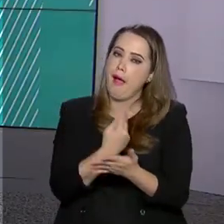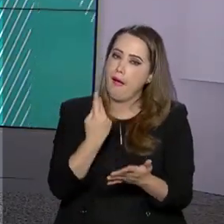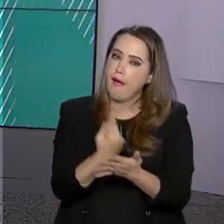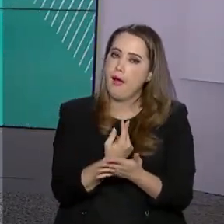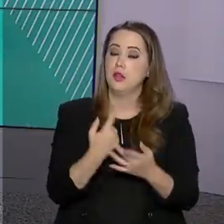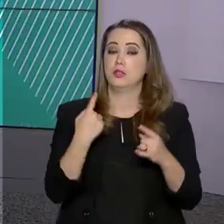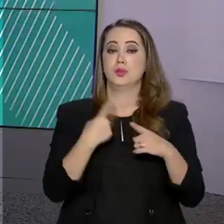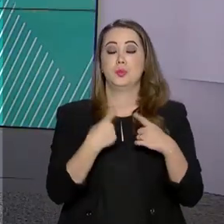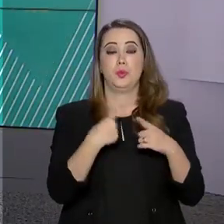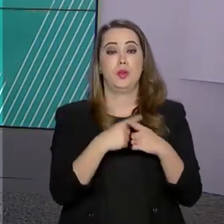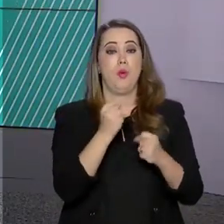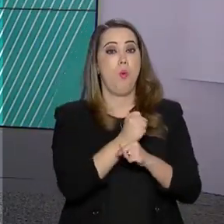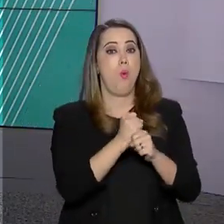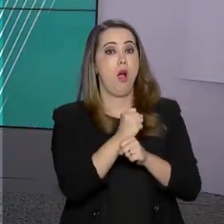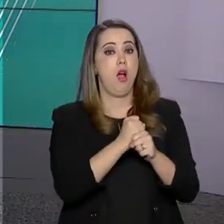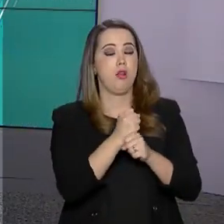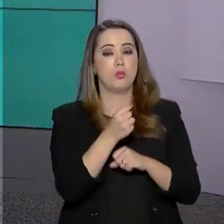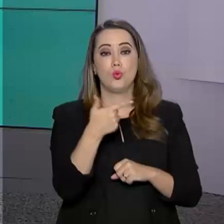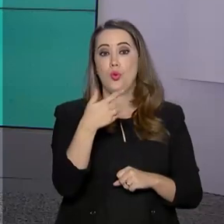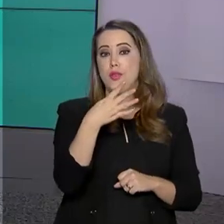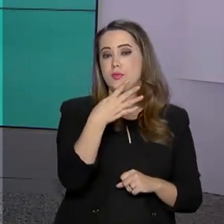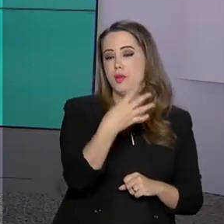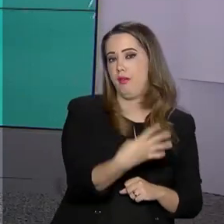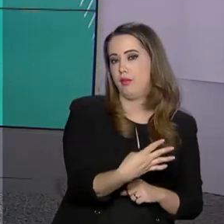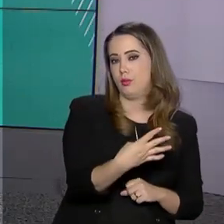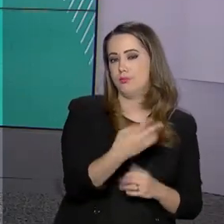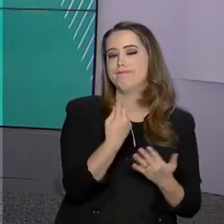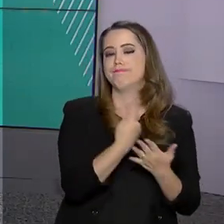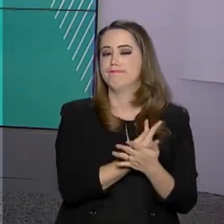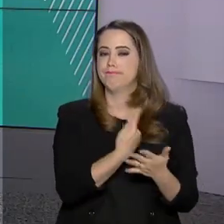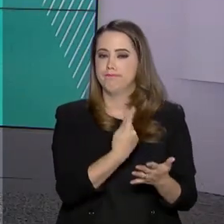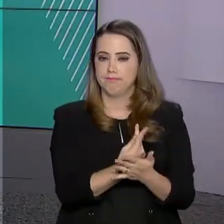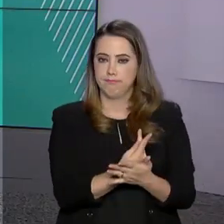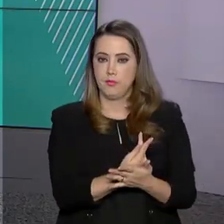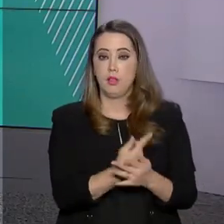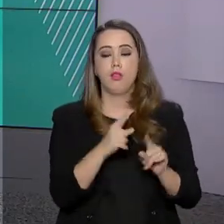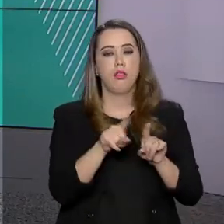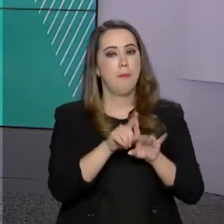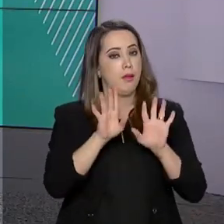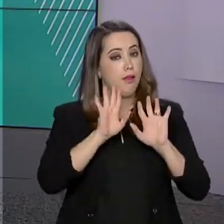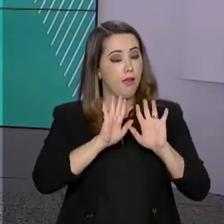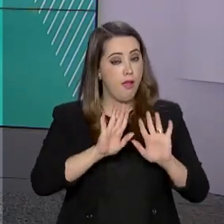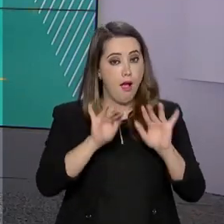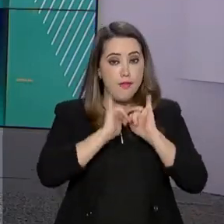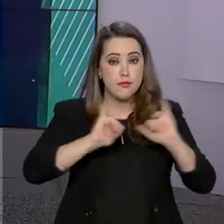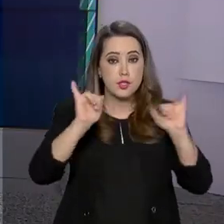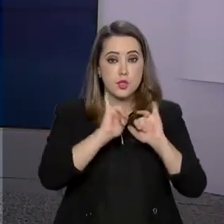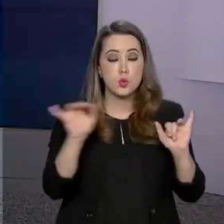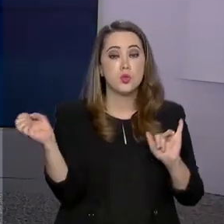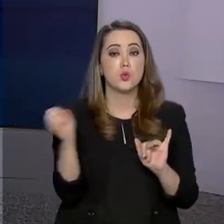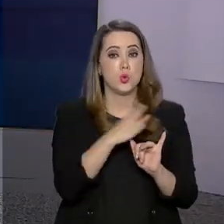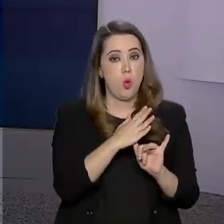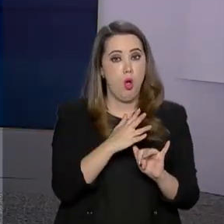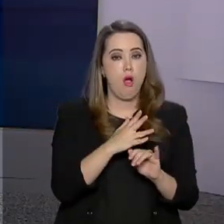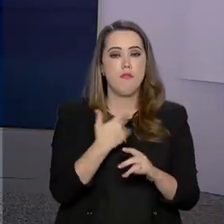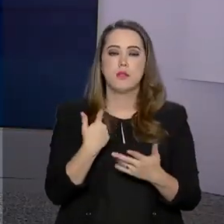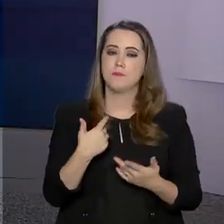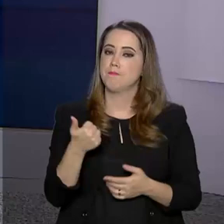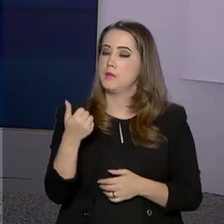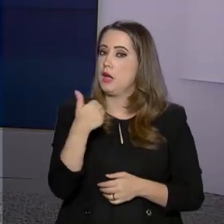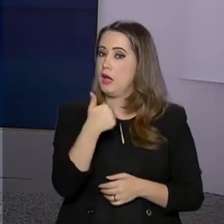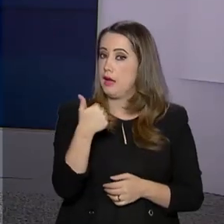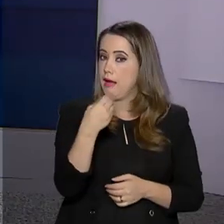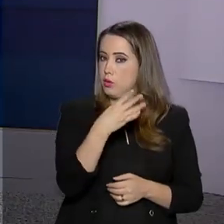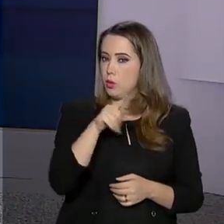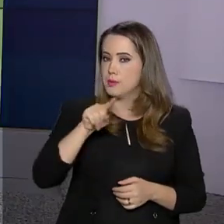declarações do ano base 2014 a receita também faz um alerta para novas autuações 14 mil